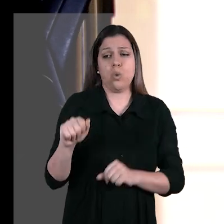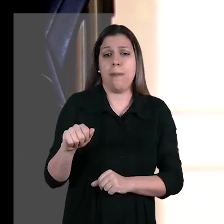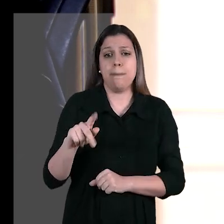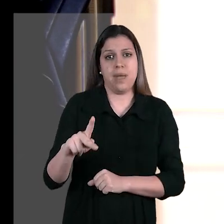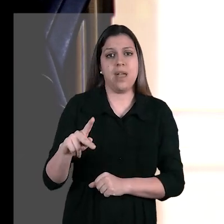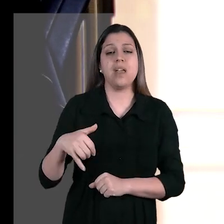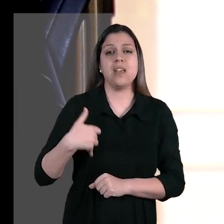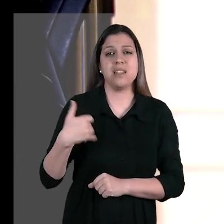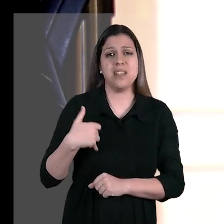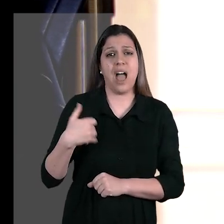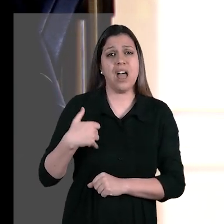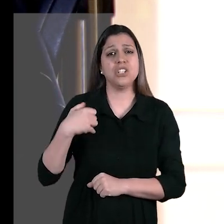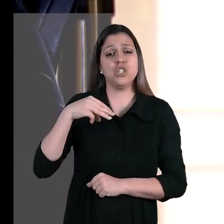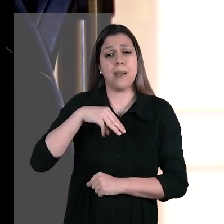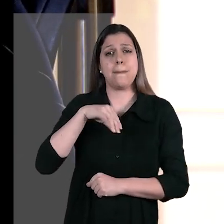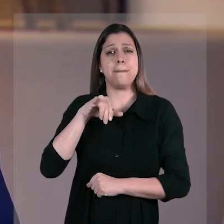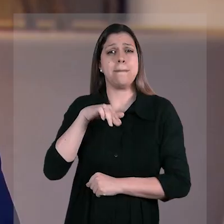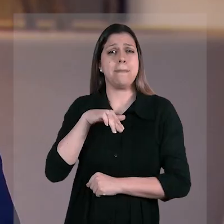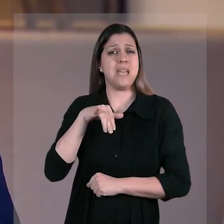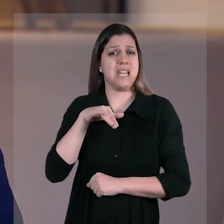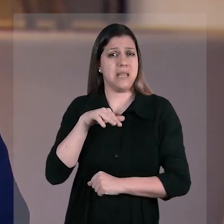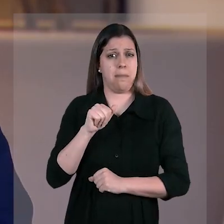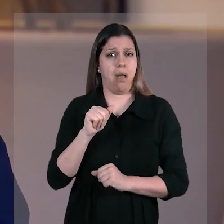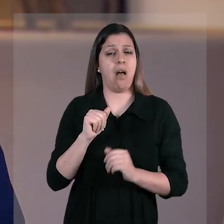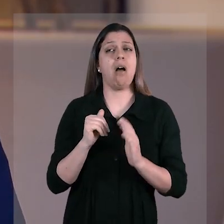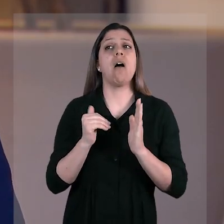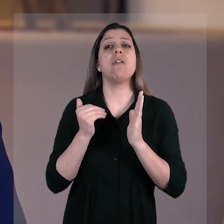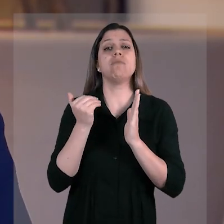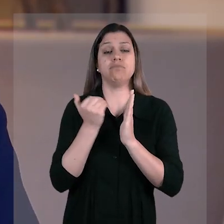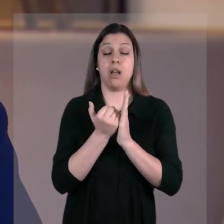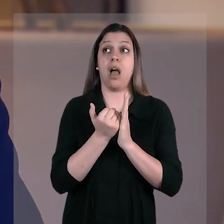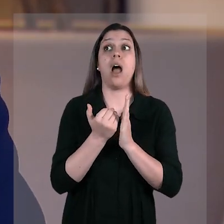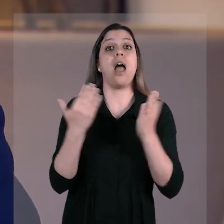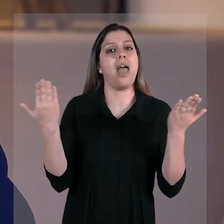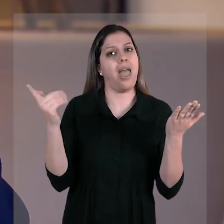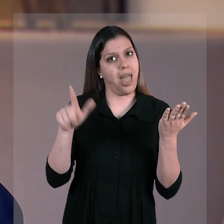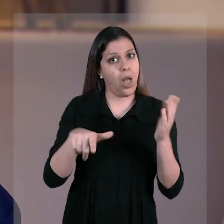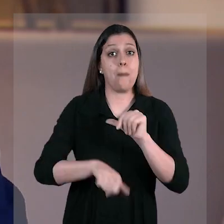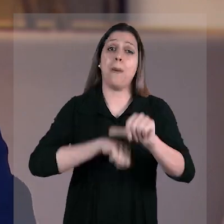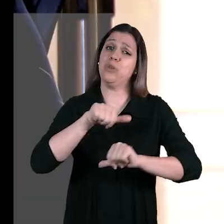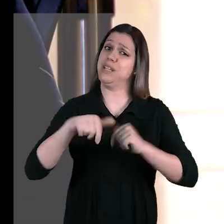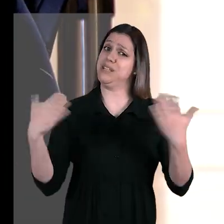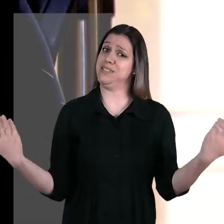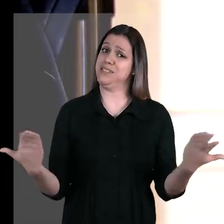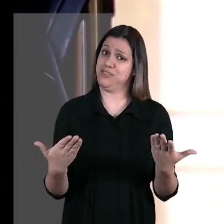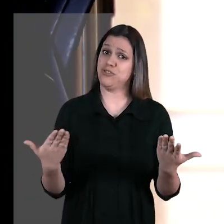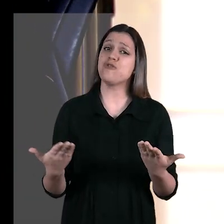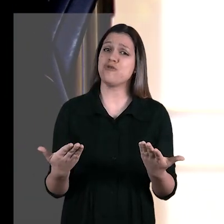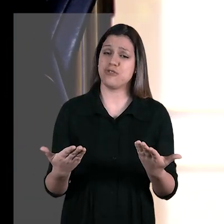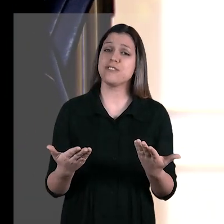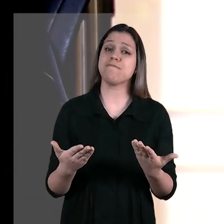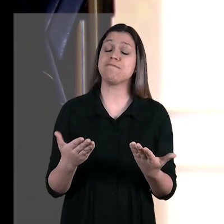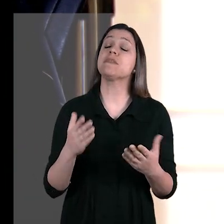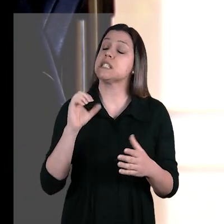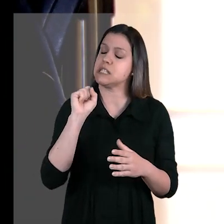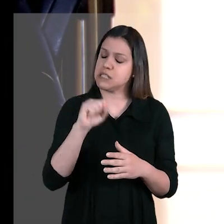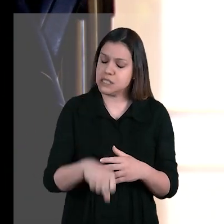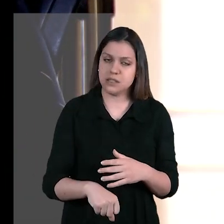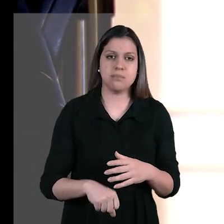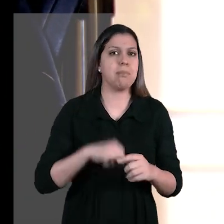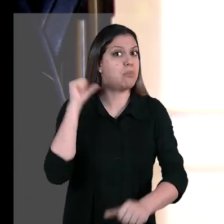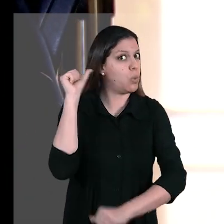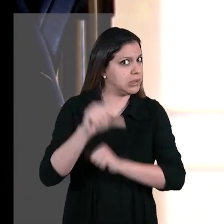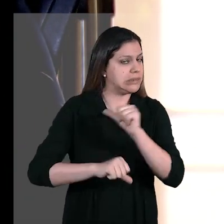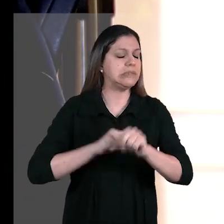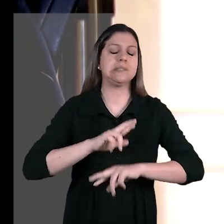idade mínima. Entendeu? Então, esse é o ponto. Essa é uma grande mudança frente ao que a gente tem hoje, não? Isso, essa é uma grande mudança, porque